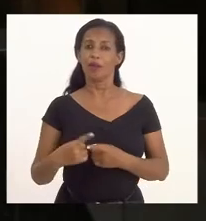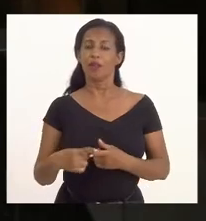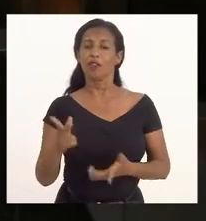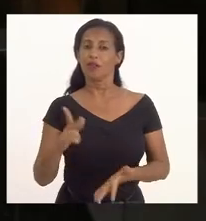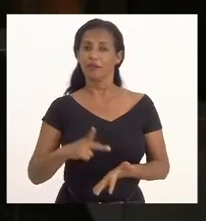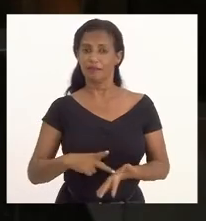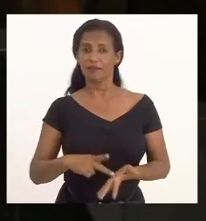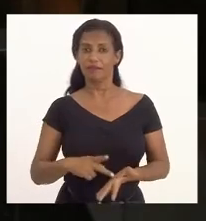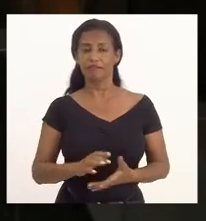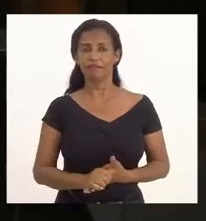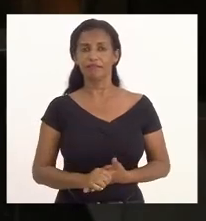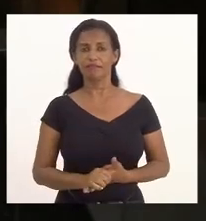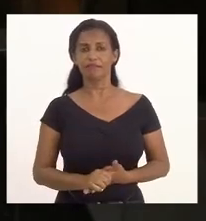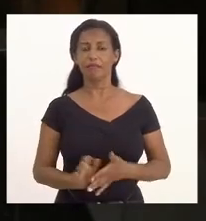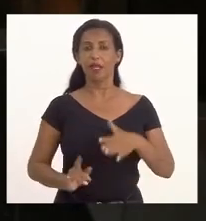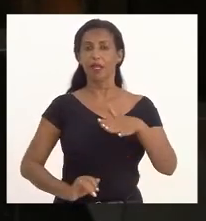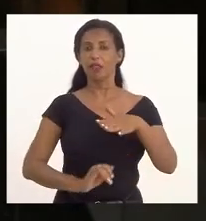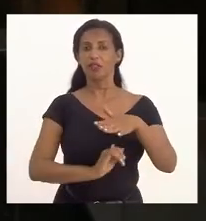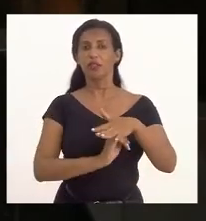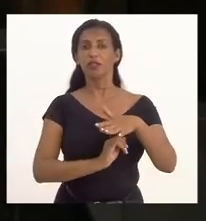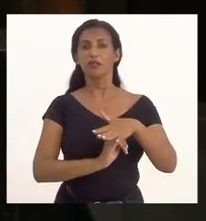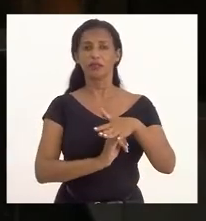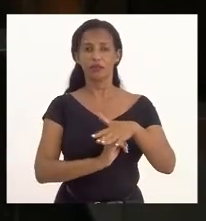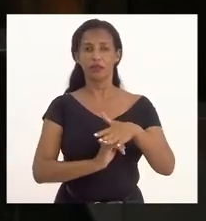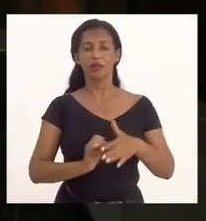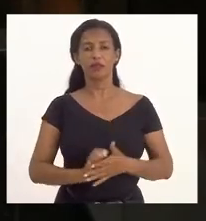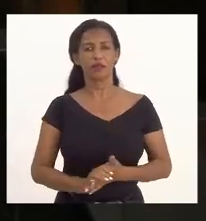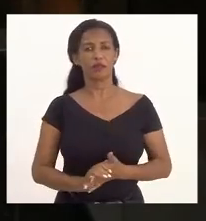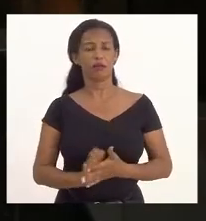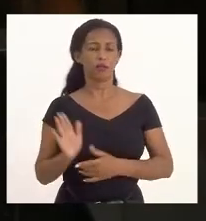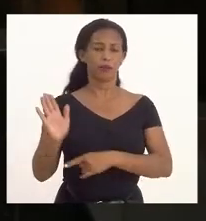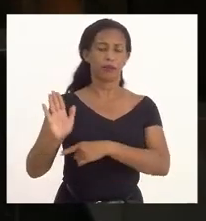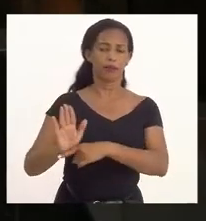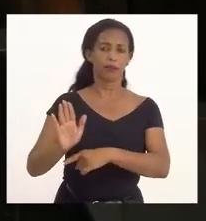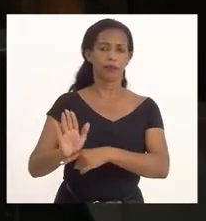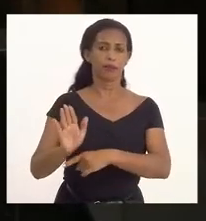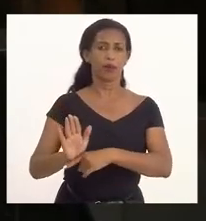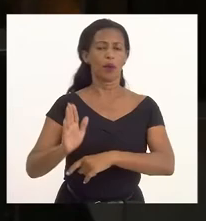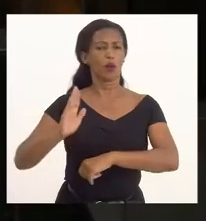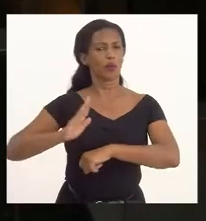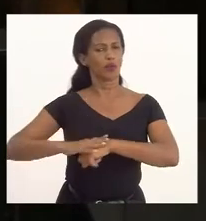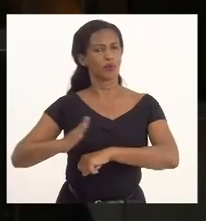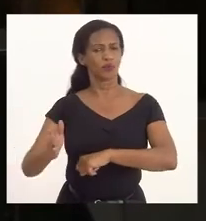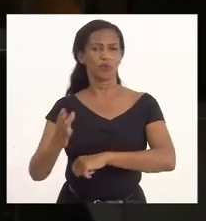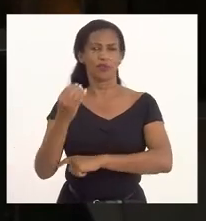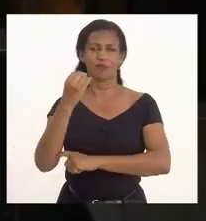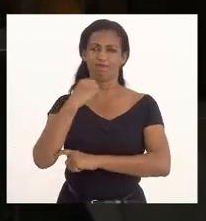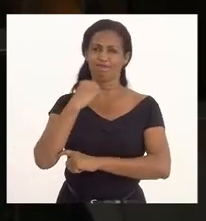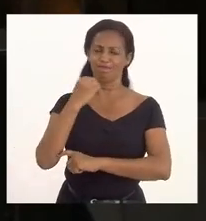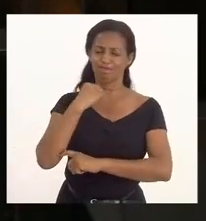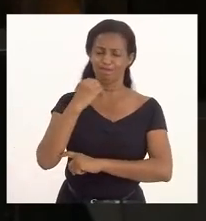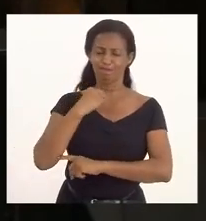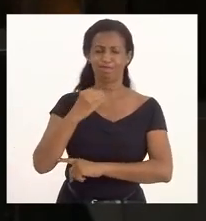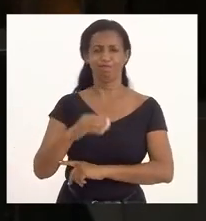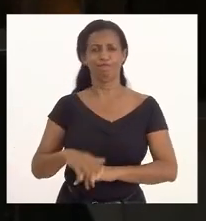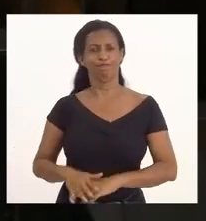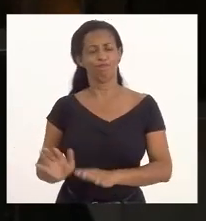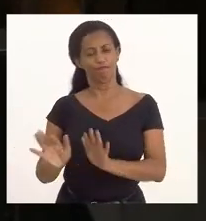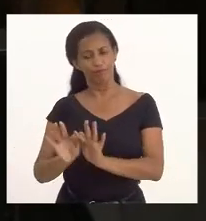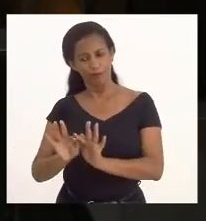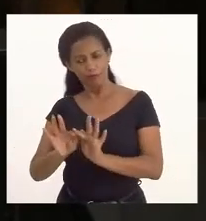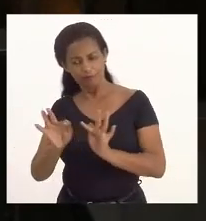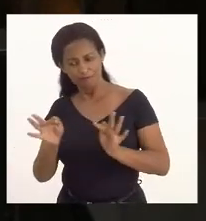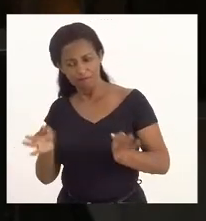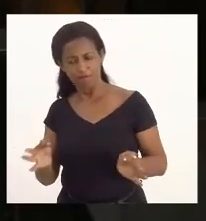fato é a instituição que defende os mais frágeis, os mais fracos,